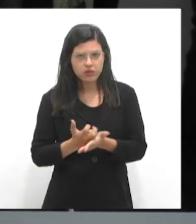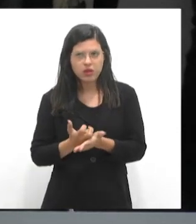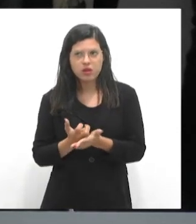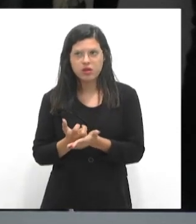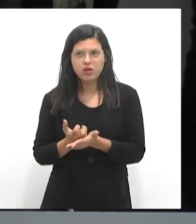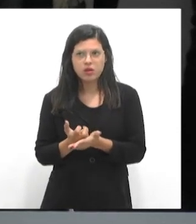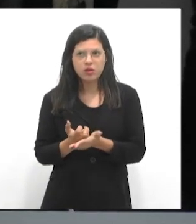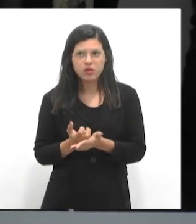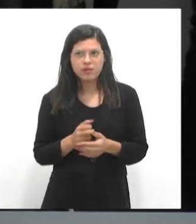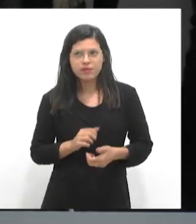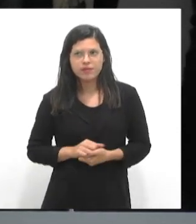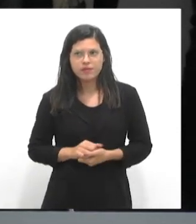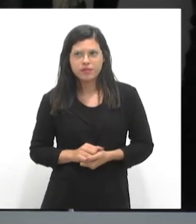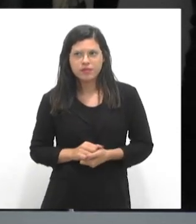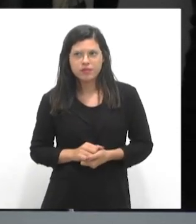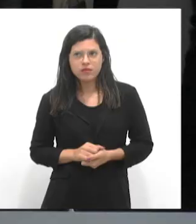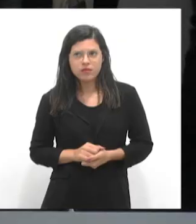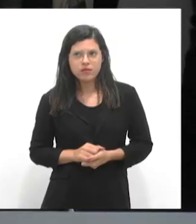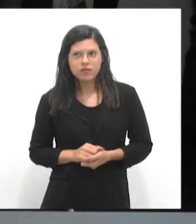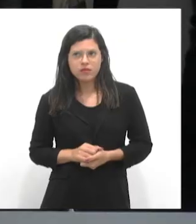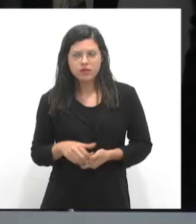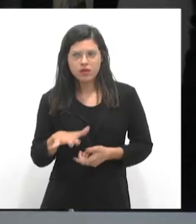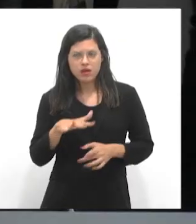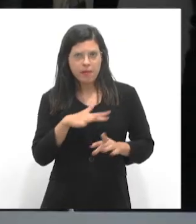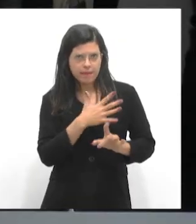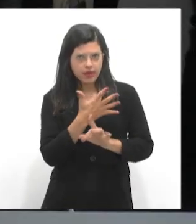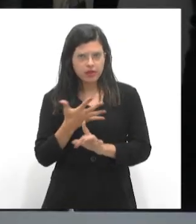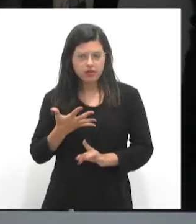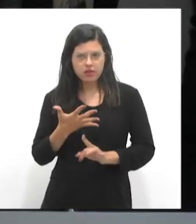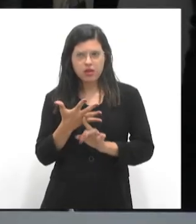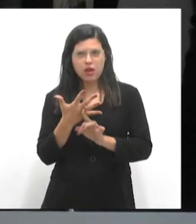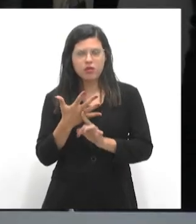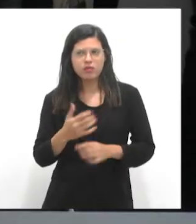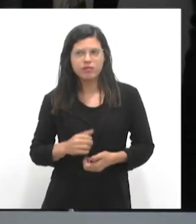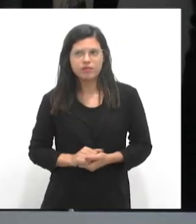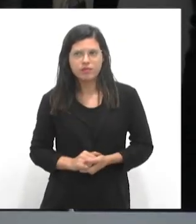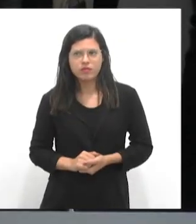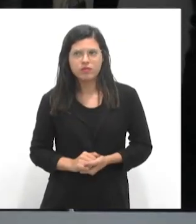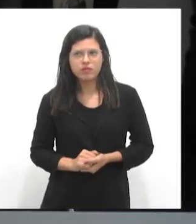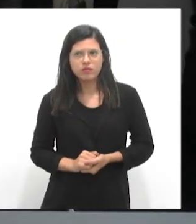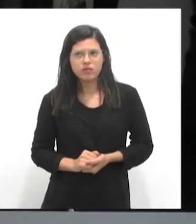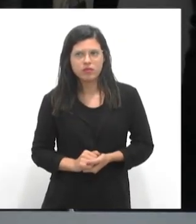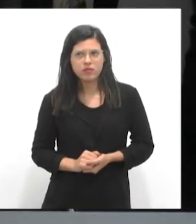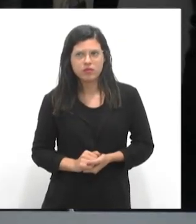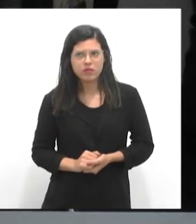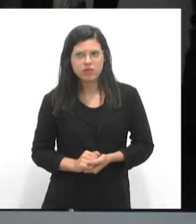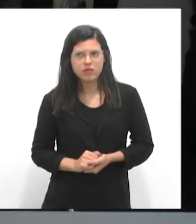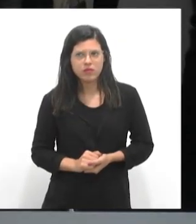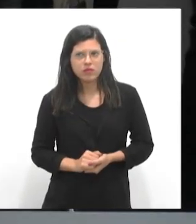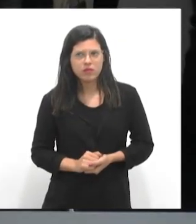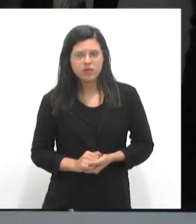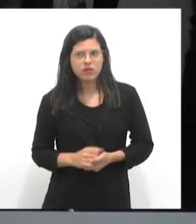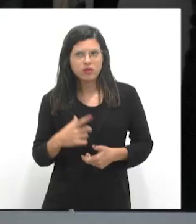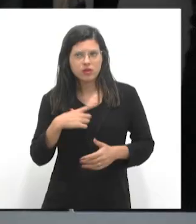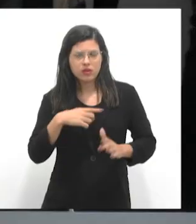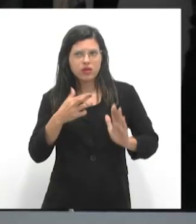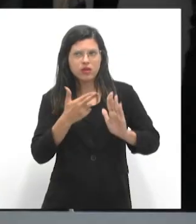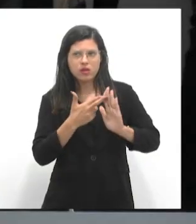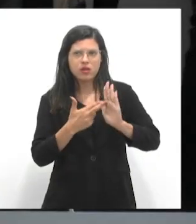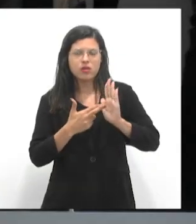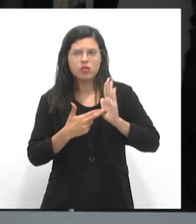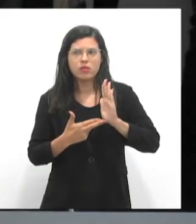toda hora diz isso, na questão ambiental, que se contemple lá ou na regulamentação